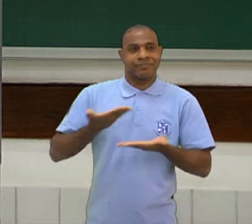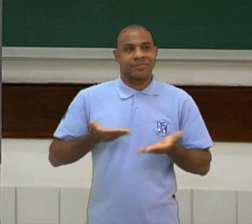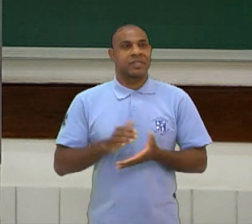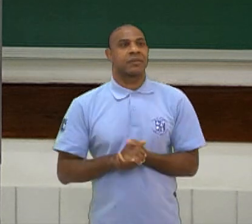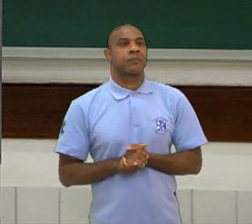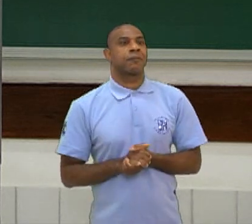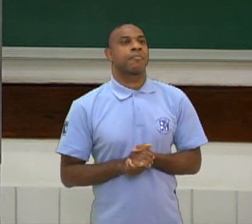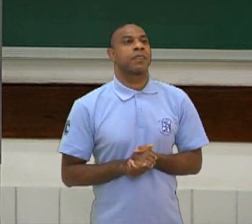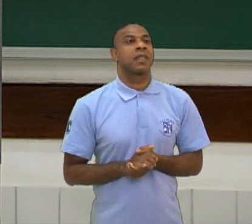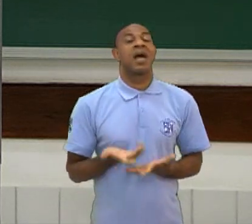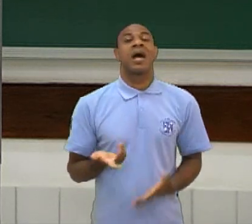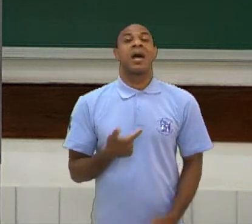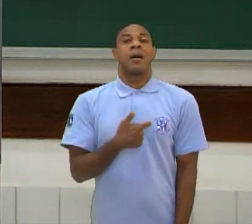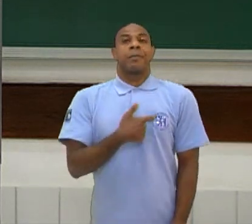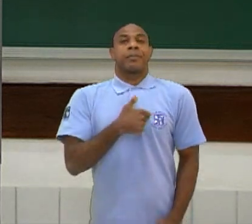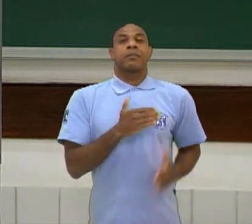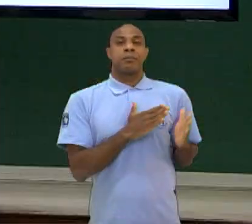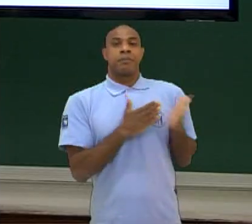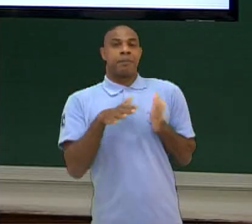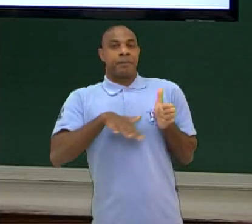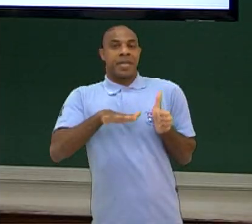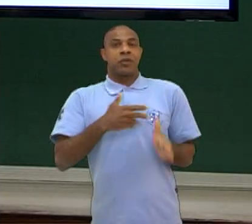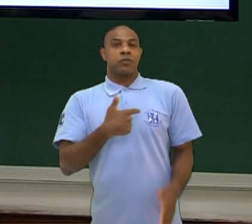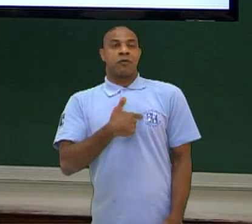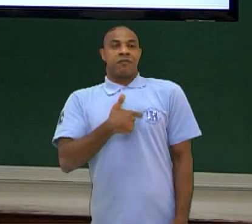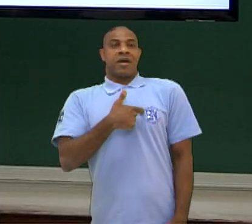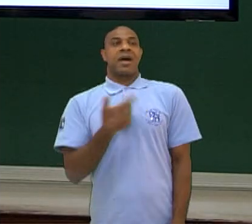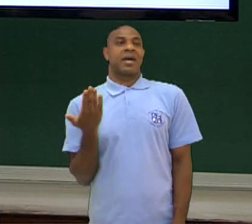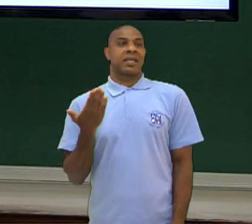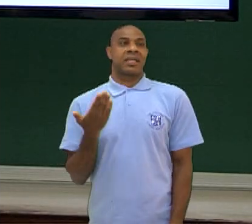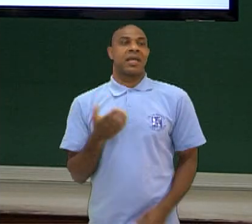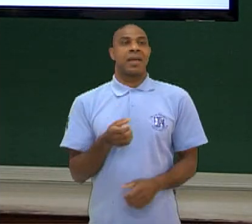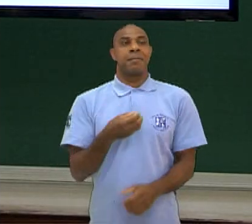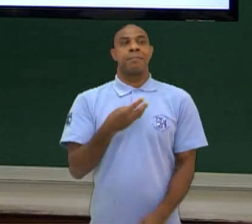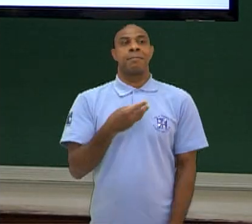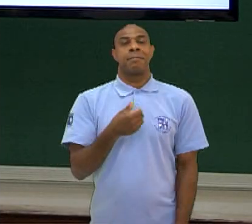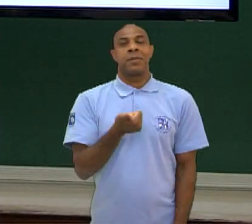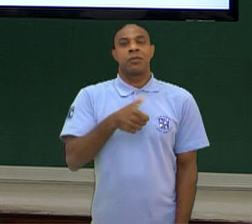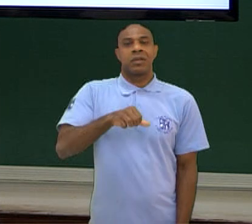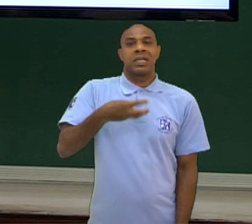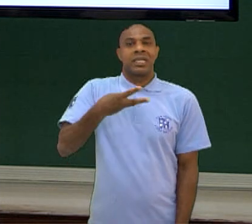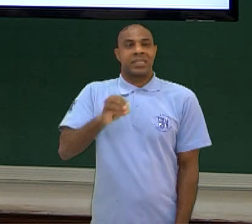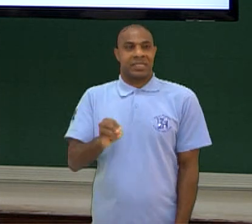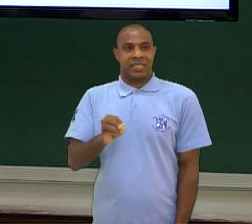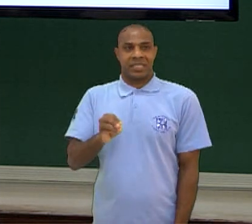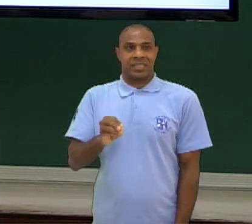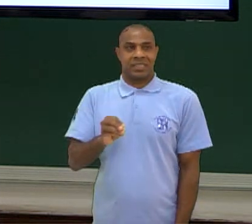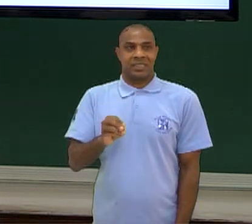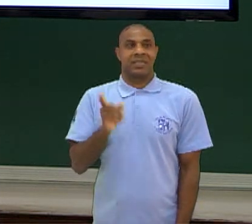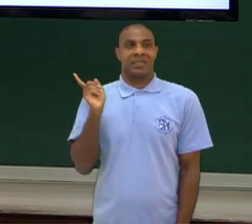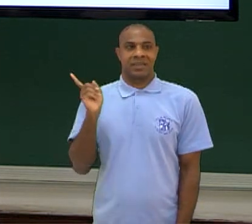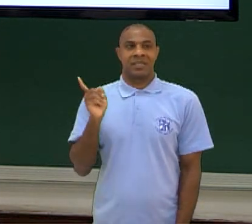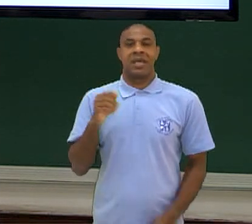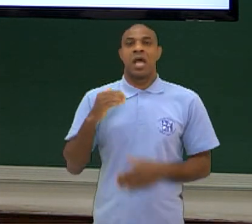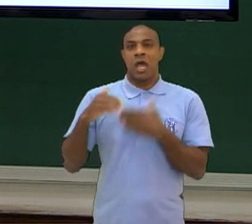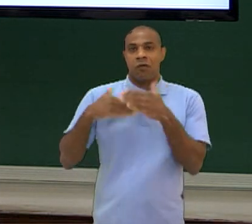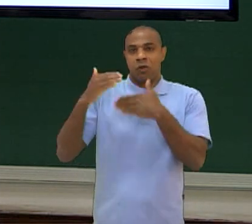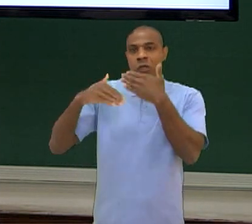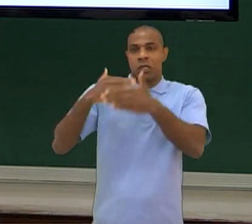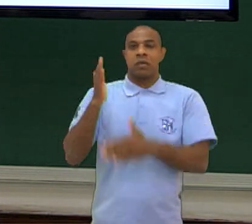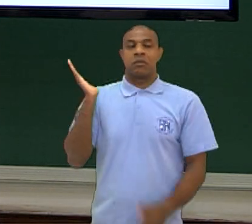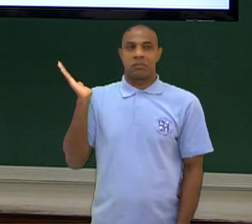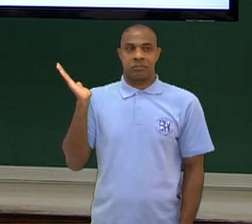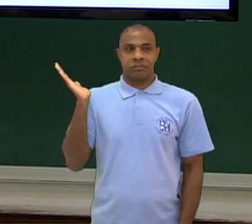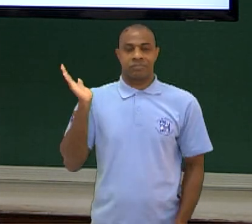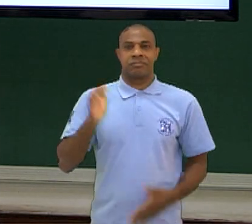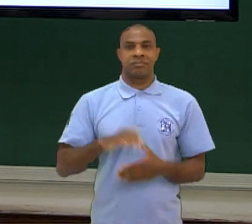Era Vargas, em 1930, a gente tem o fim da República do Café com Leite com a Revolução de 30 e com o aparecimento da